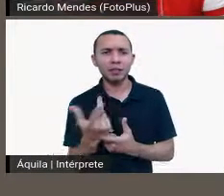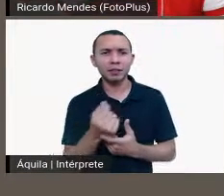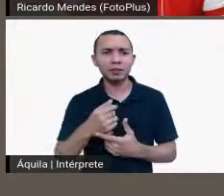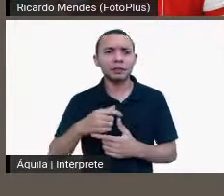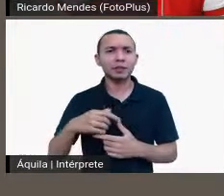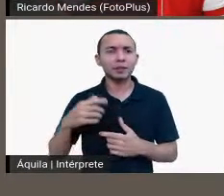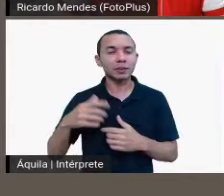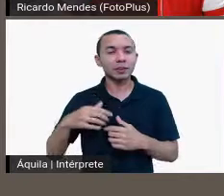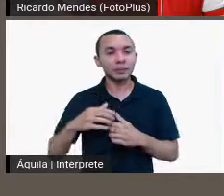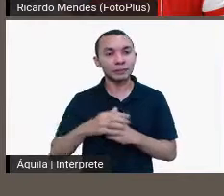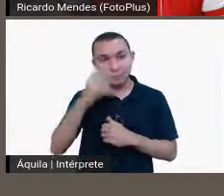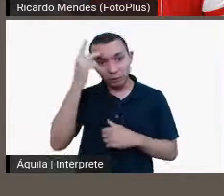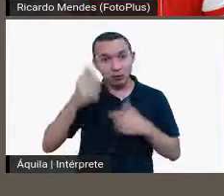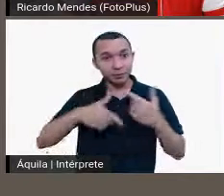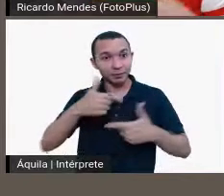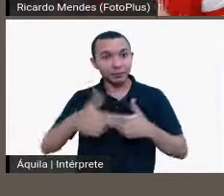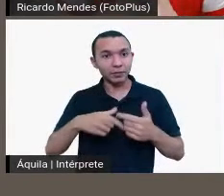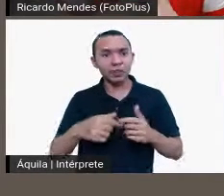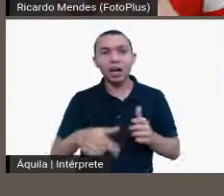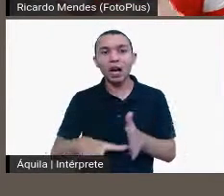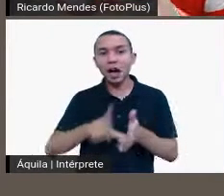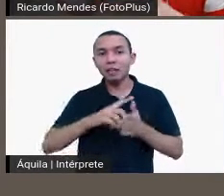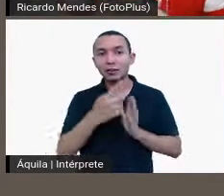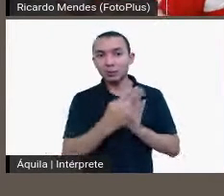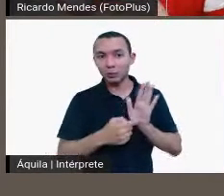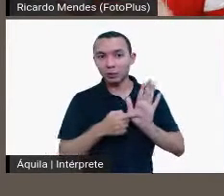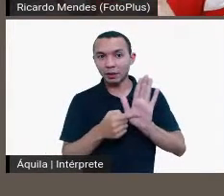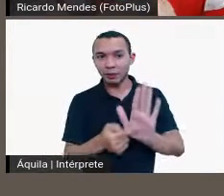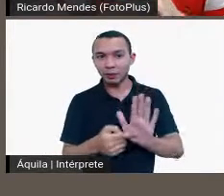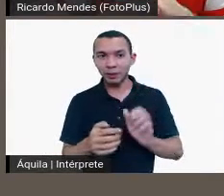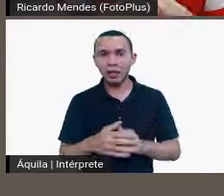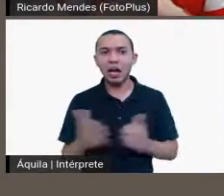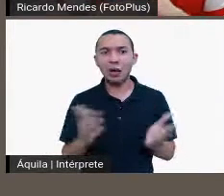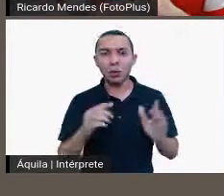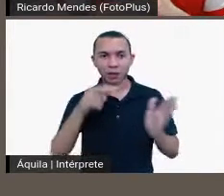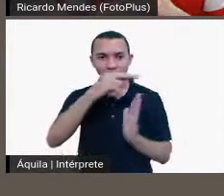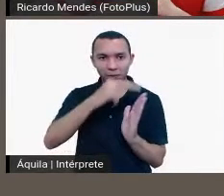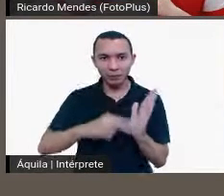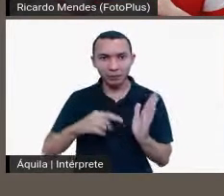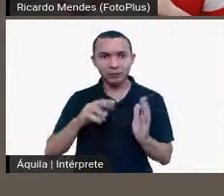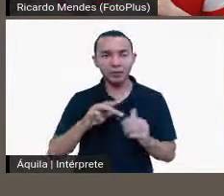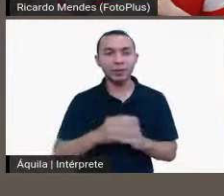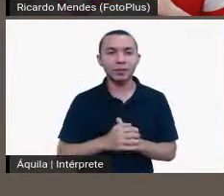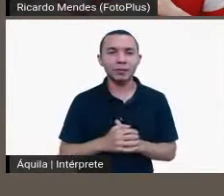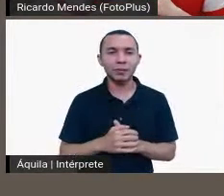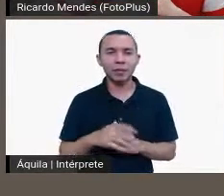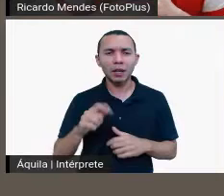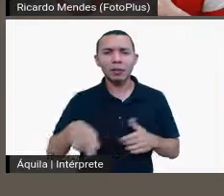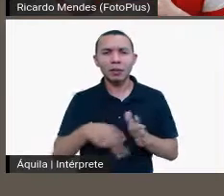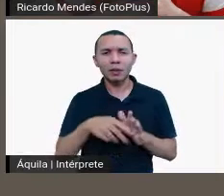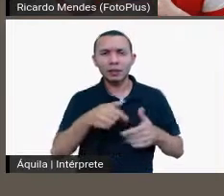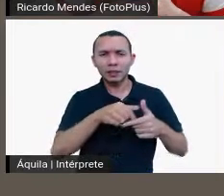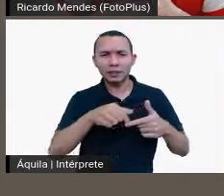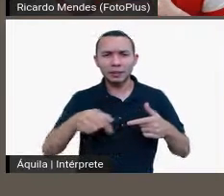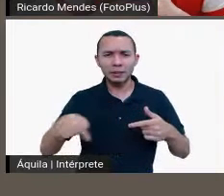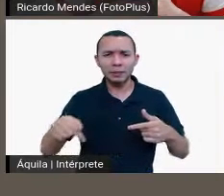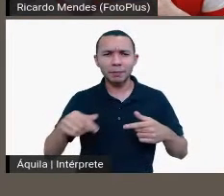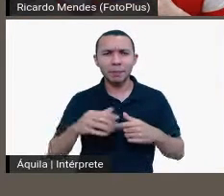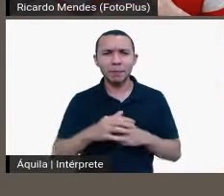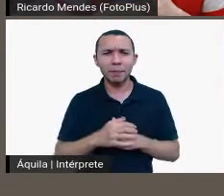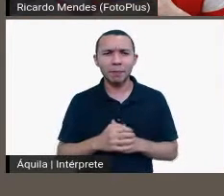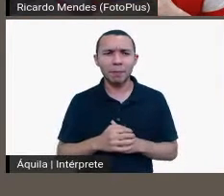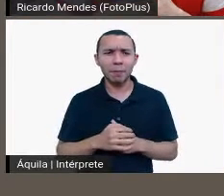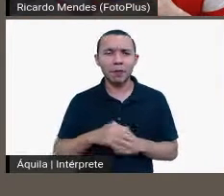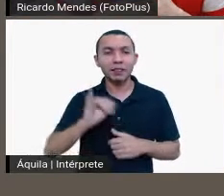Moderna, pouco antes de apresentar o programa. Agora eu vou ler uma citação do Zanini. A ideia central da semana foi a de torná-la uma expressão